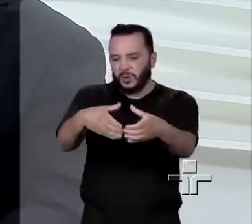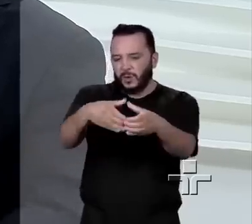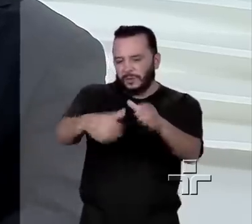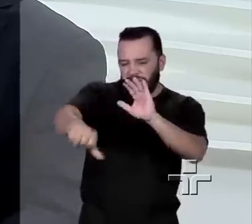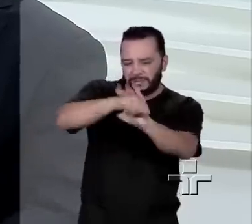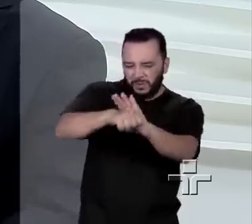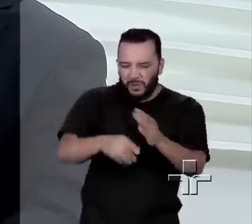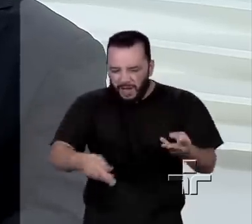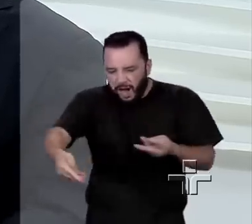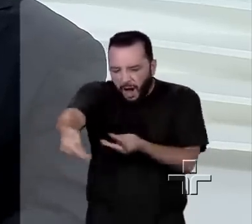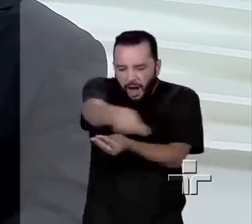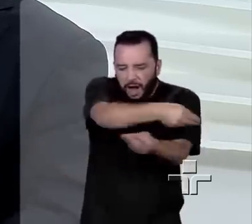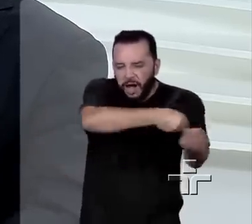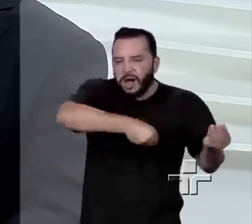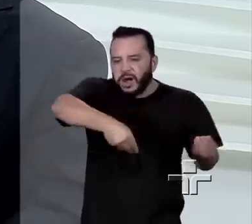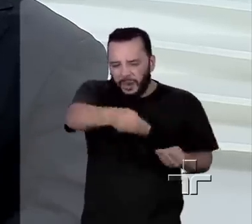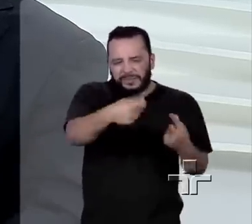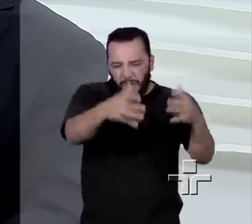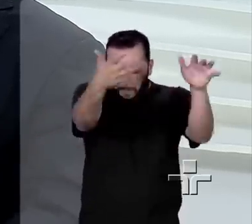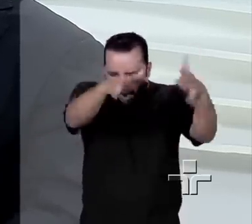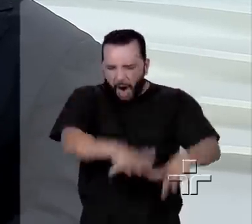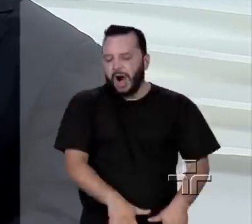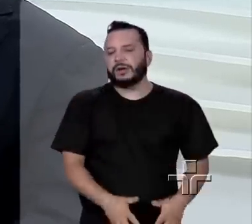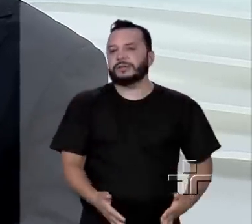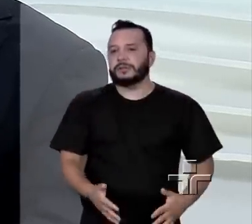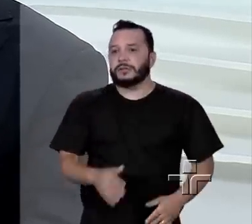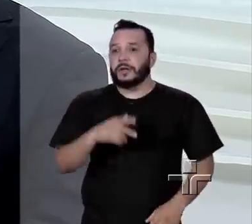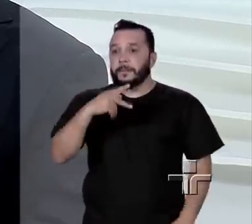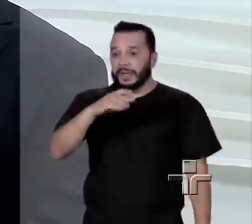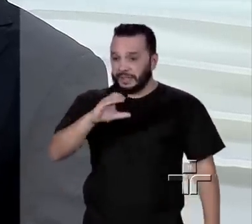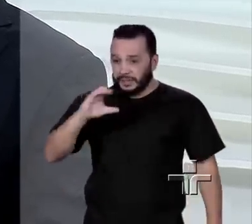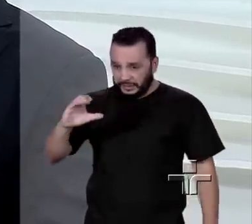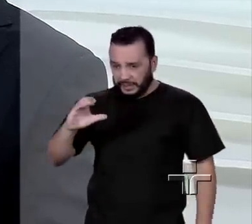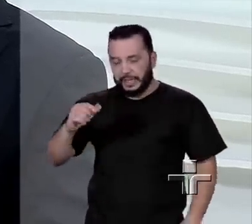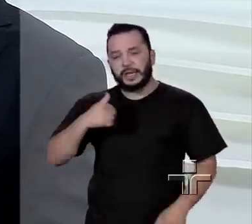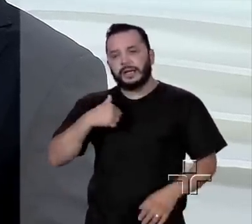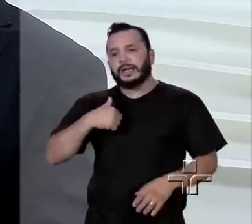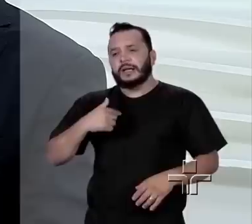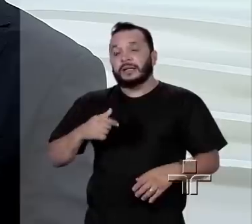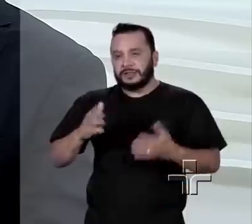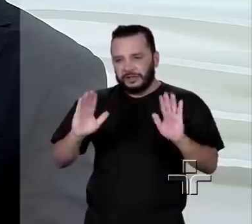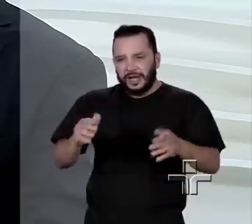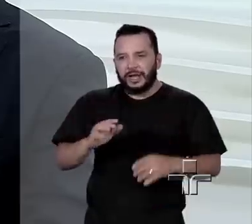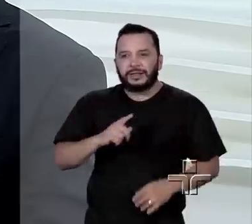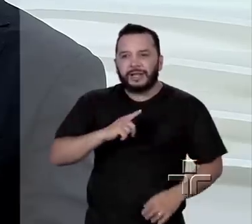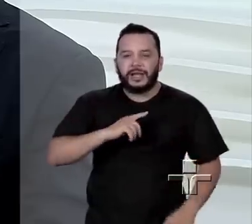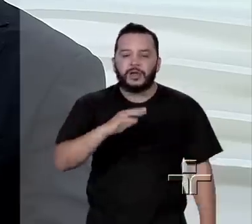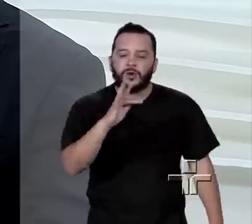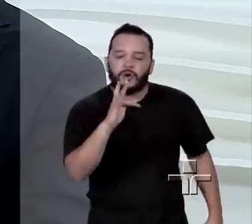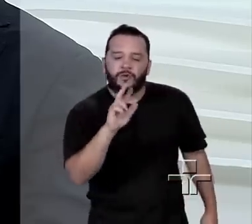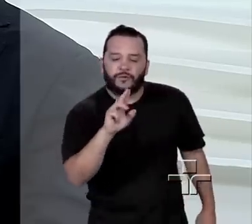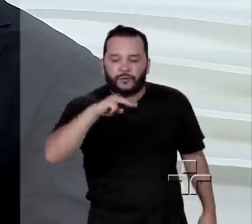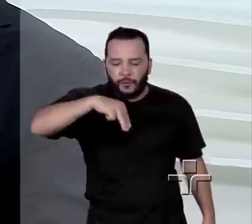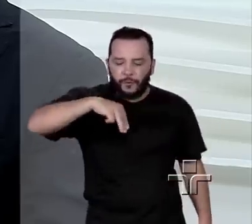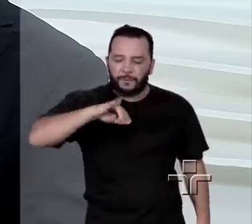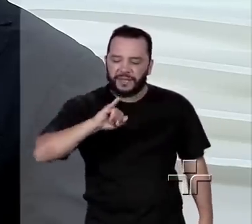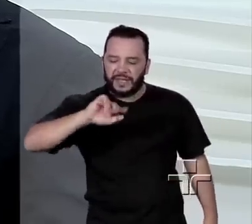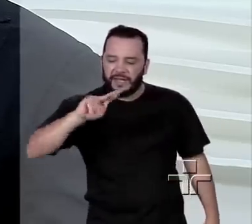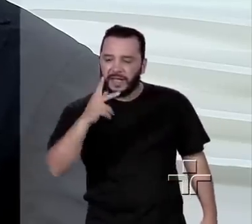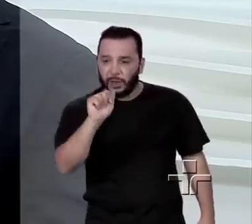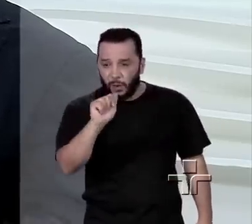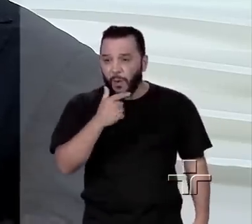próprio levantamento do PCC dá conta que o Fuminho, que é o líder do PCC, que estaria na Bolívia, que estaria coordenando